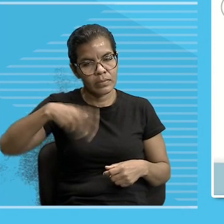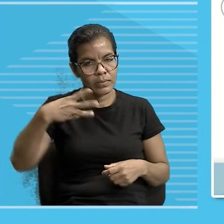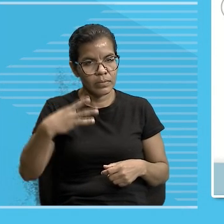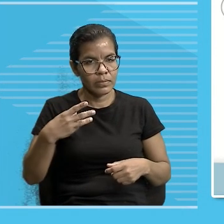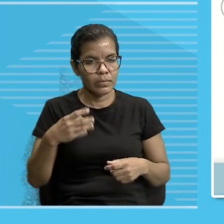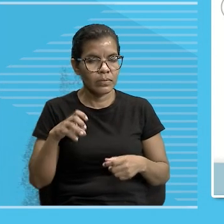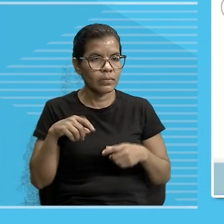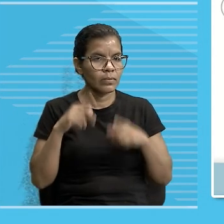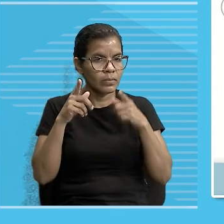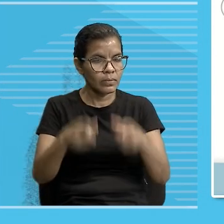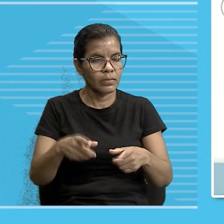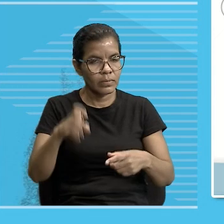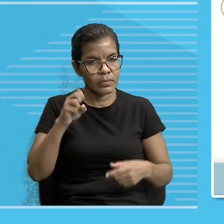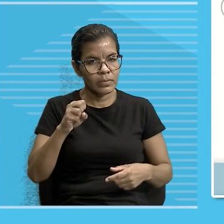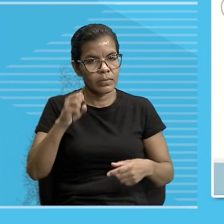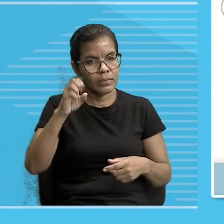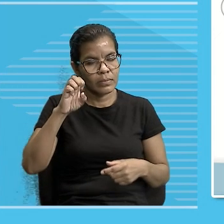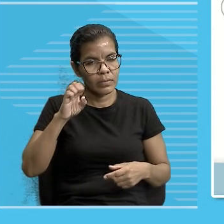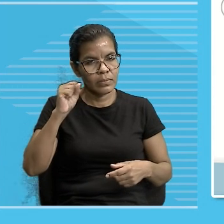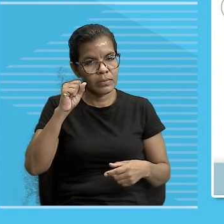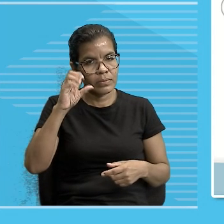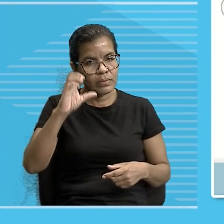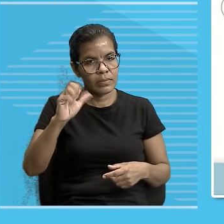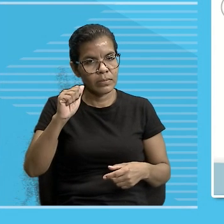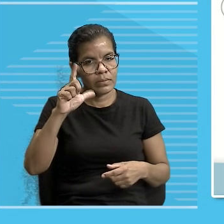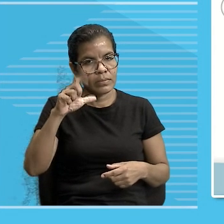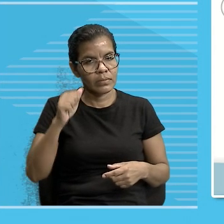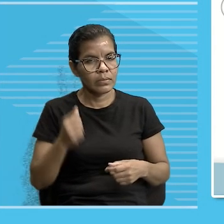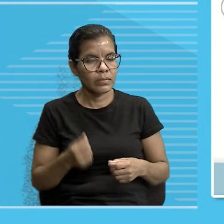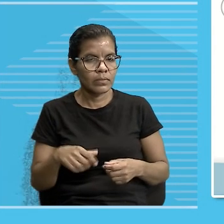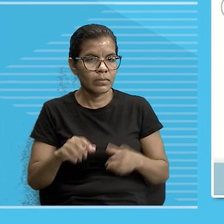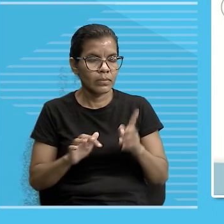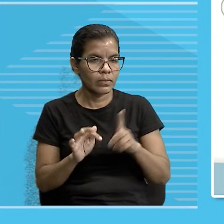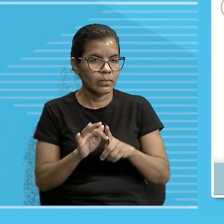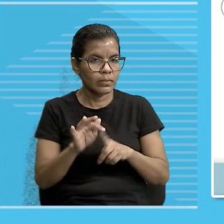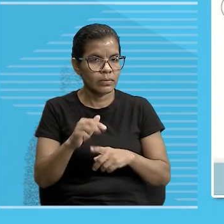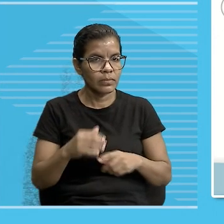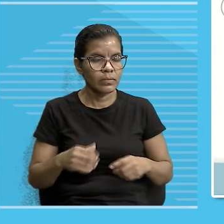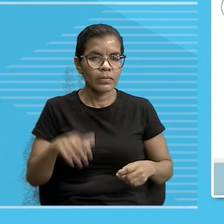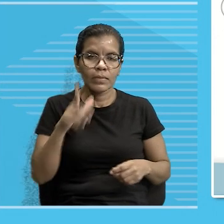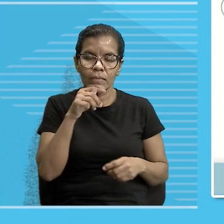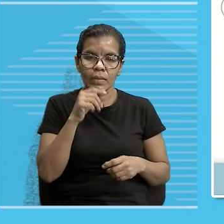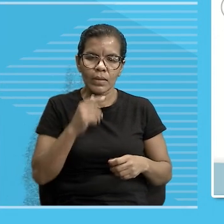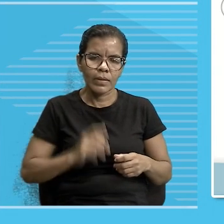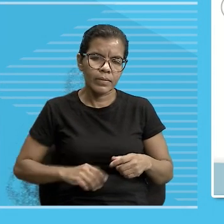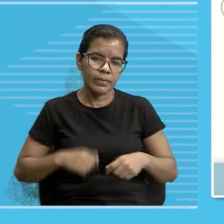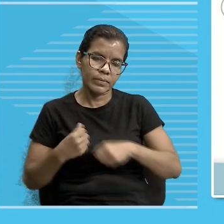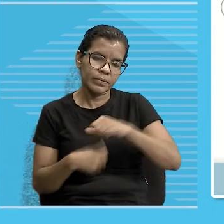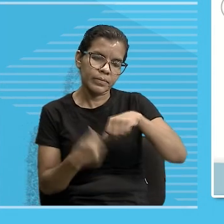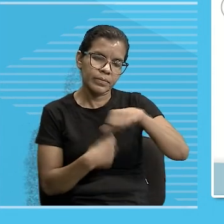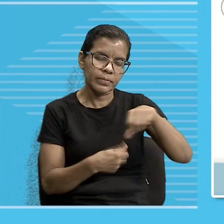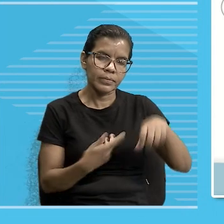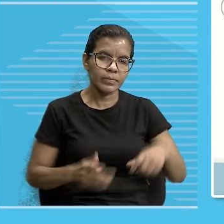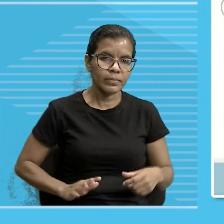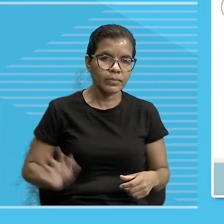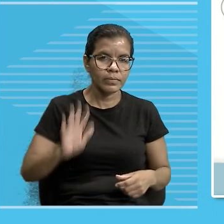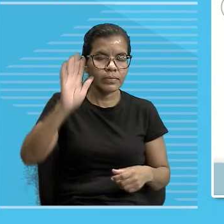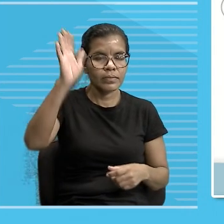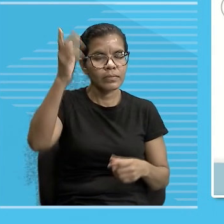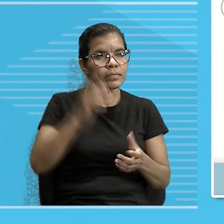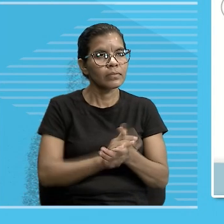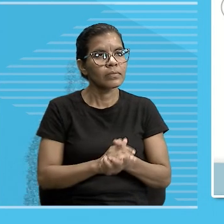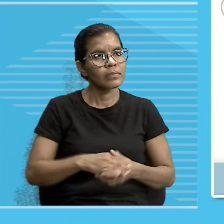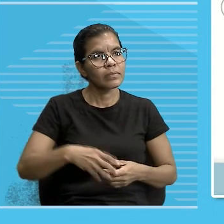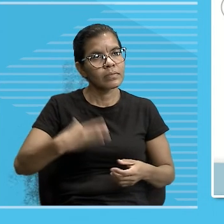E a temperatura que a água vira vapor, a água líquida vira vapor, é a temperatura